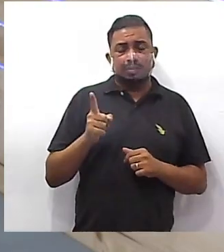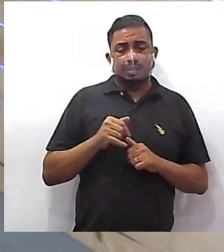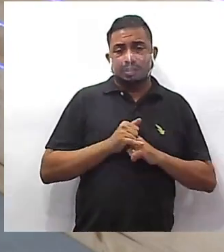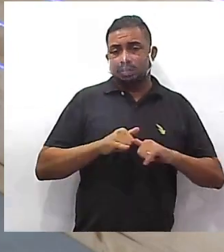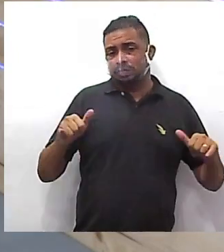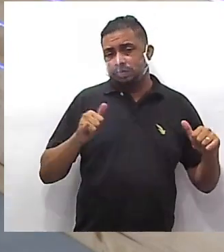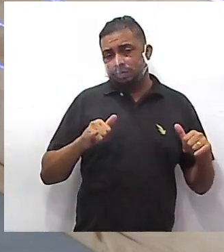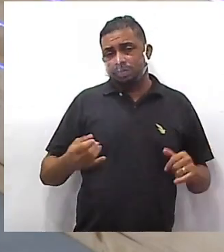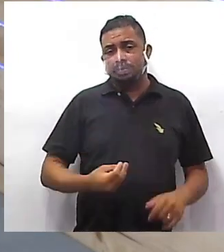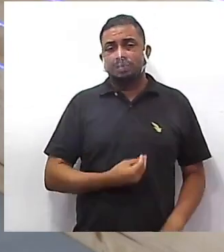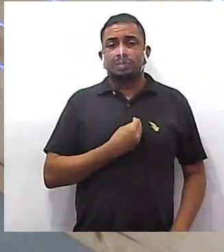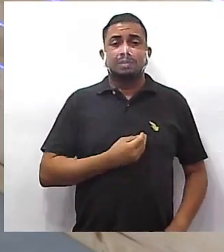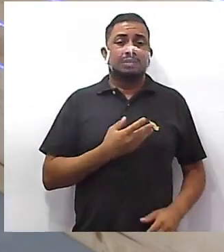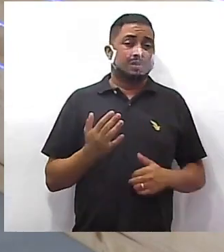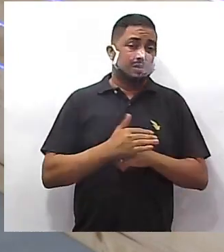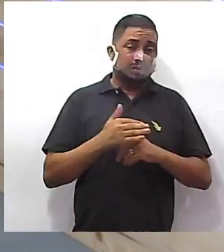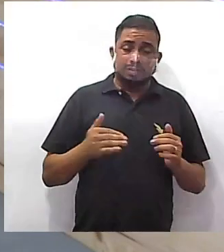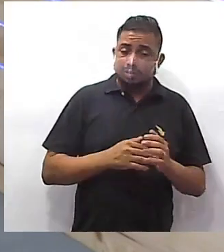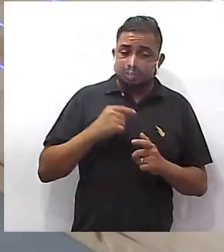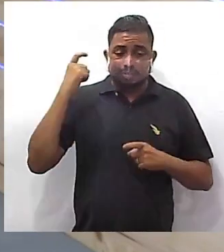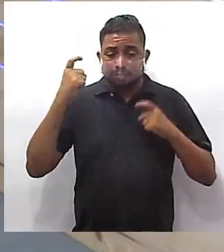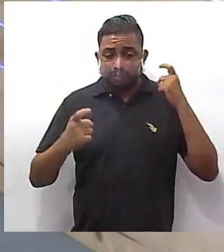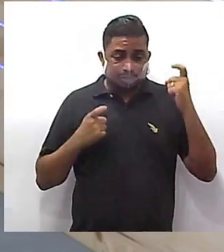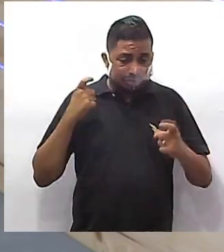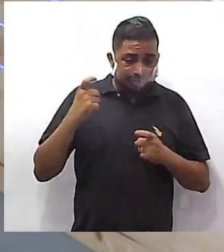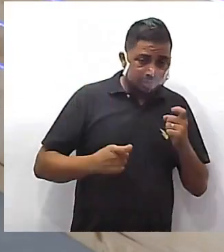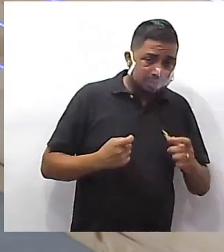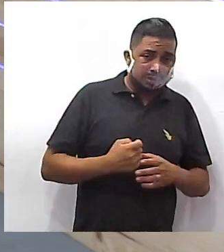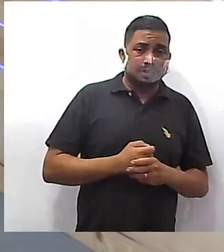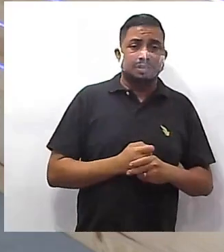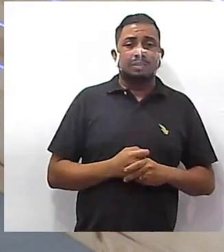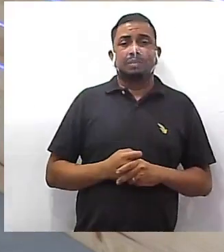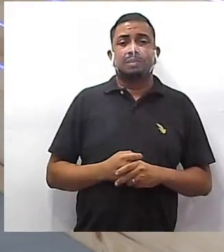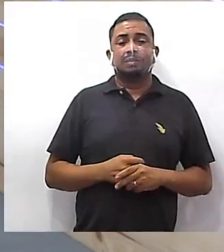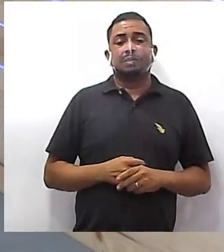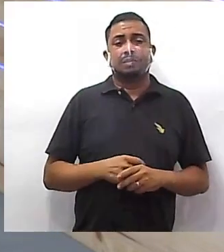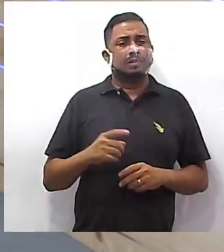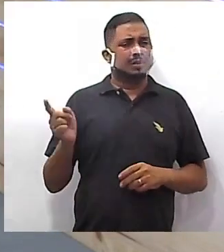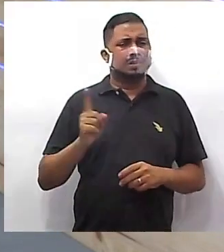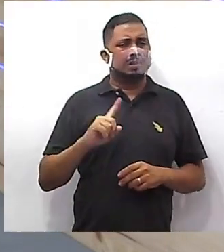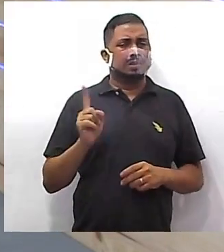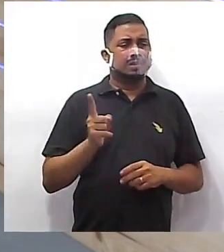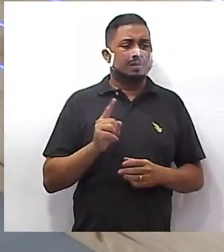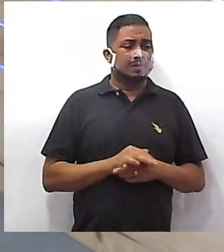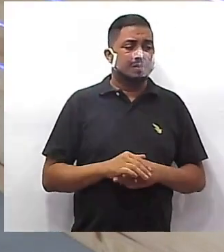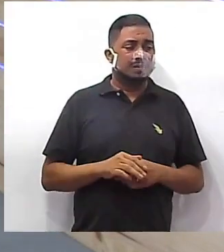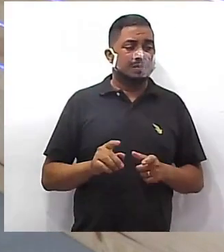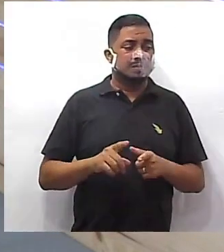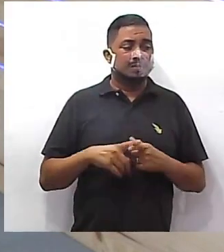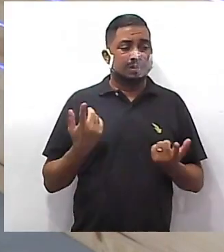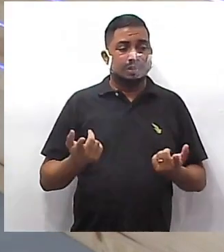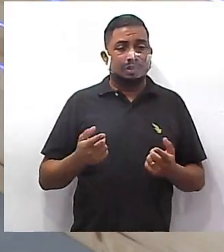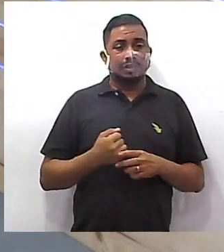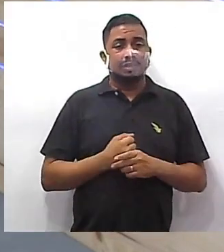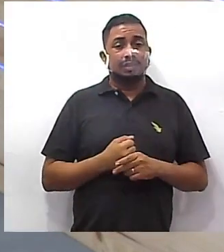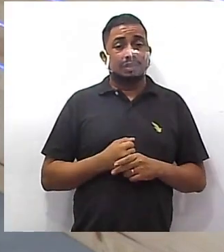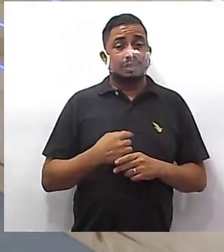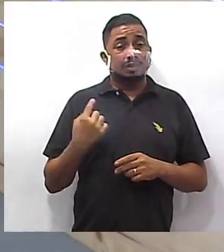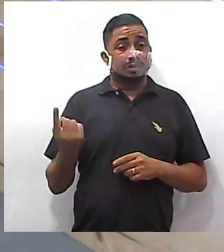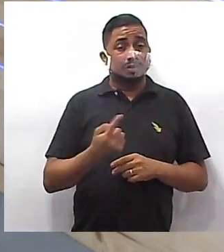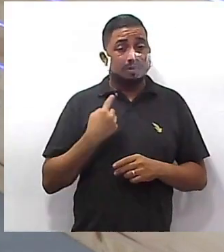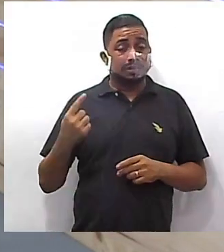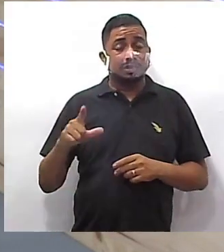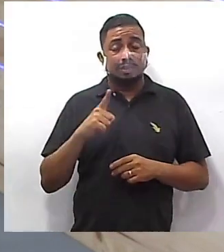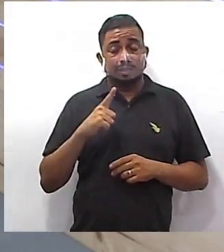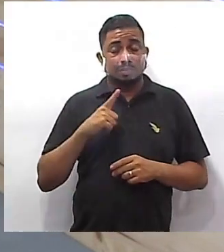para ficar todo mundo desesperado, ficar todo mundo em pânico. Não é esse o caso. Mas é um caso onde nós